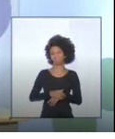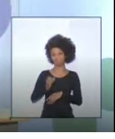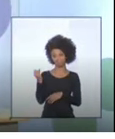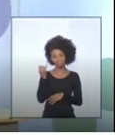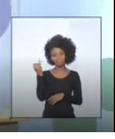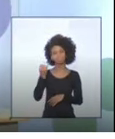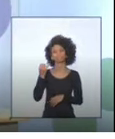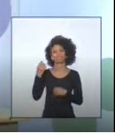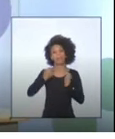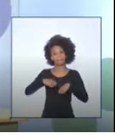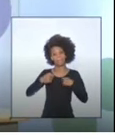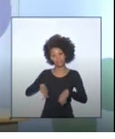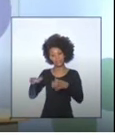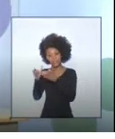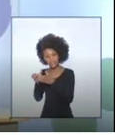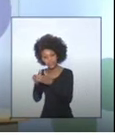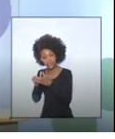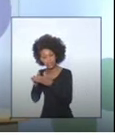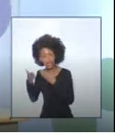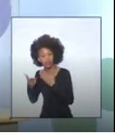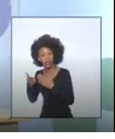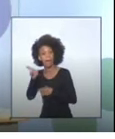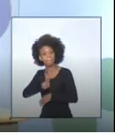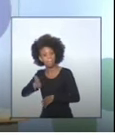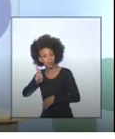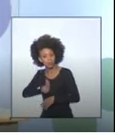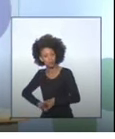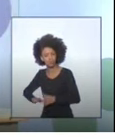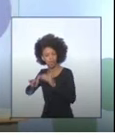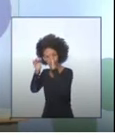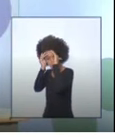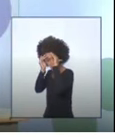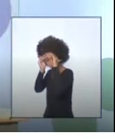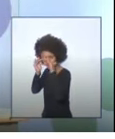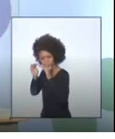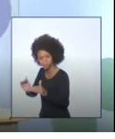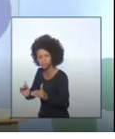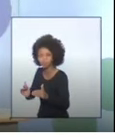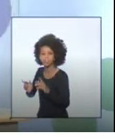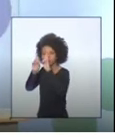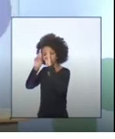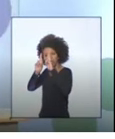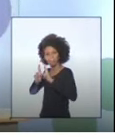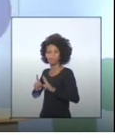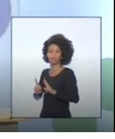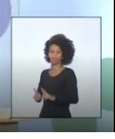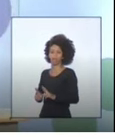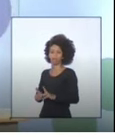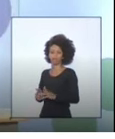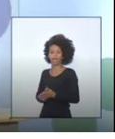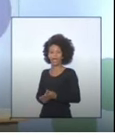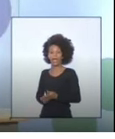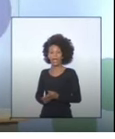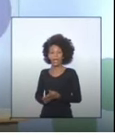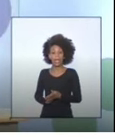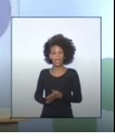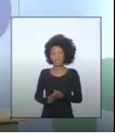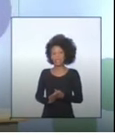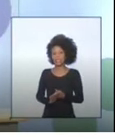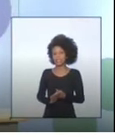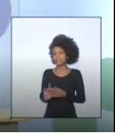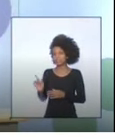esse chat com muita responsabilidade, porque ele é um meio importante de comunicação. Não ofender,